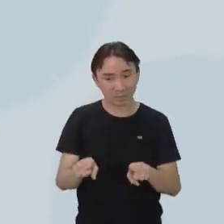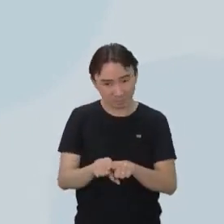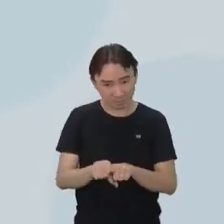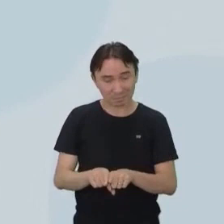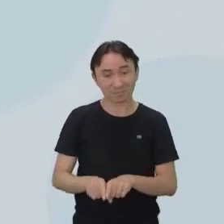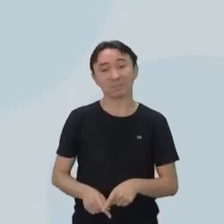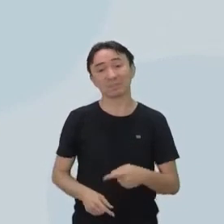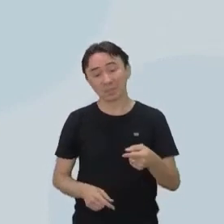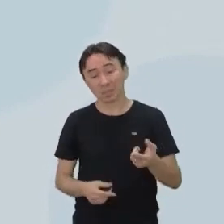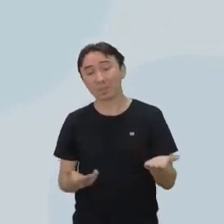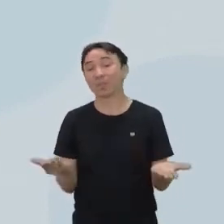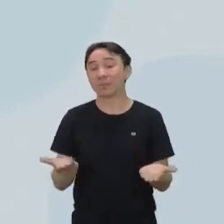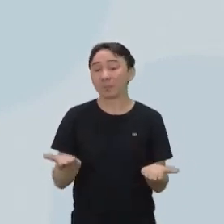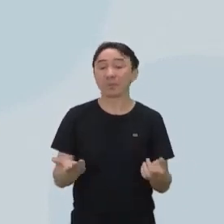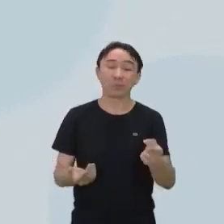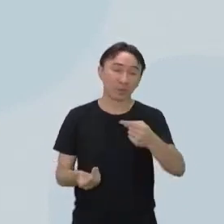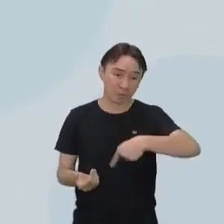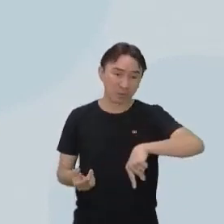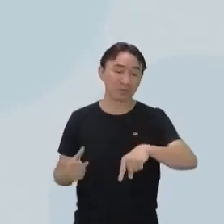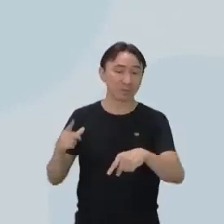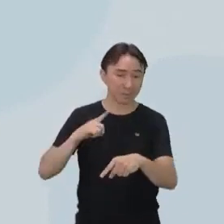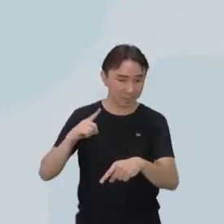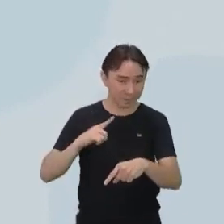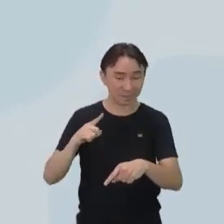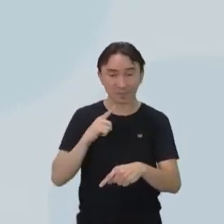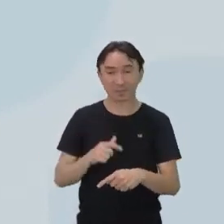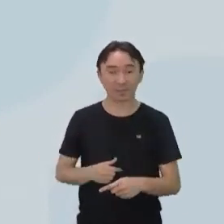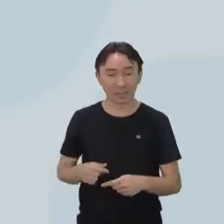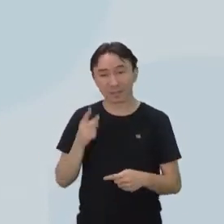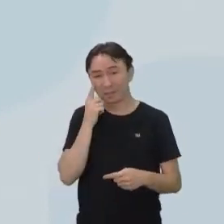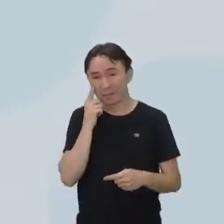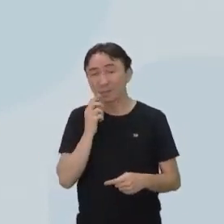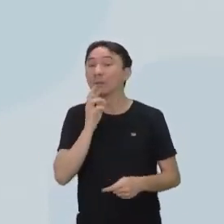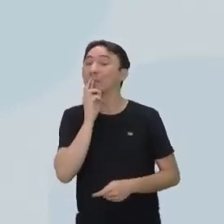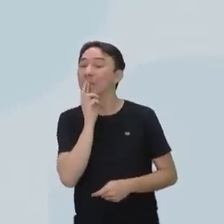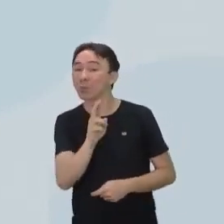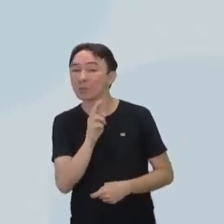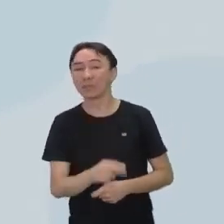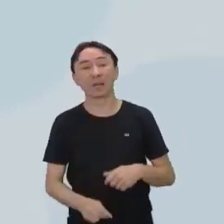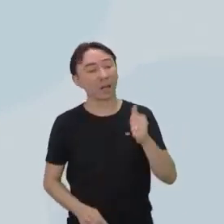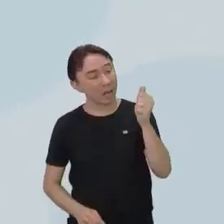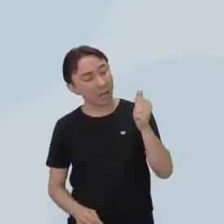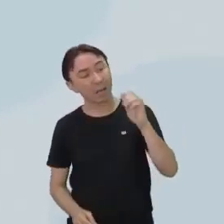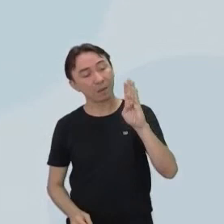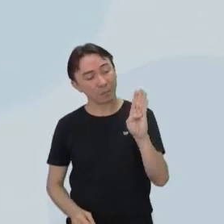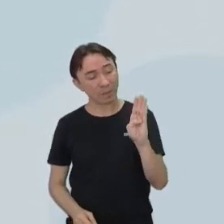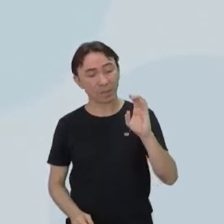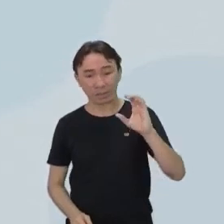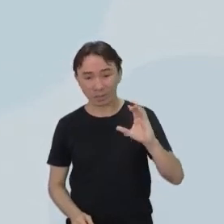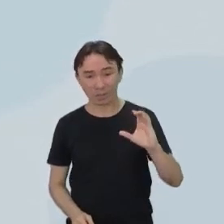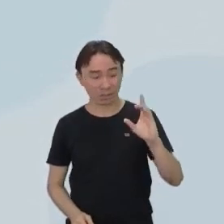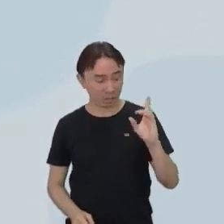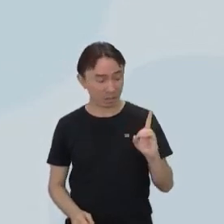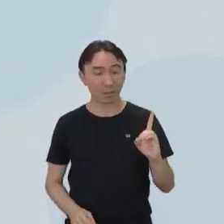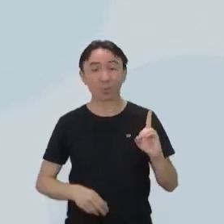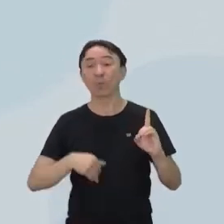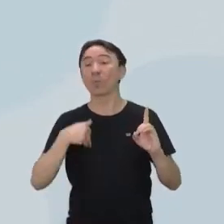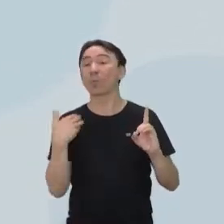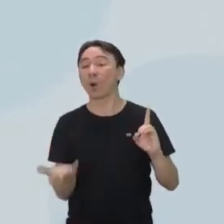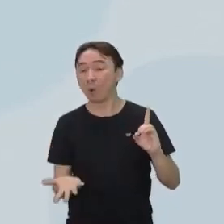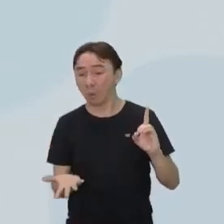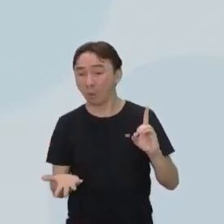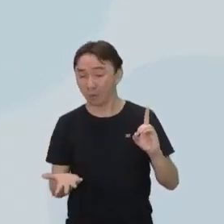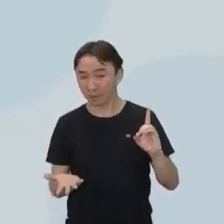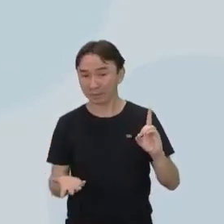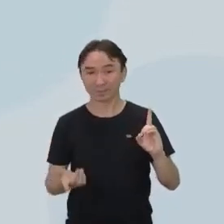partir então para a resolução desse item aqui, olhando para esse esqueminha mostrado